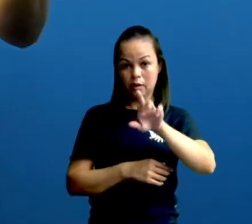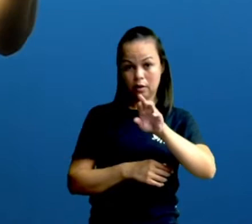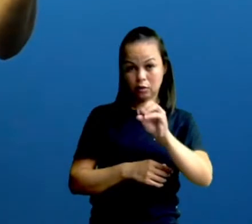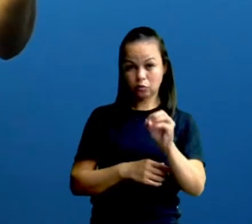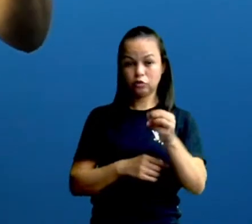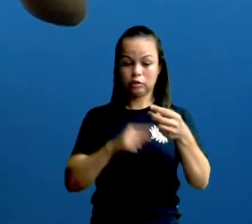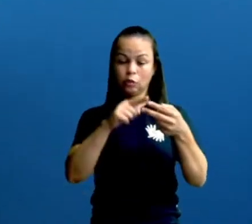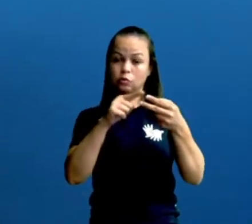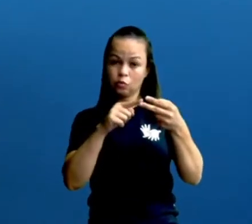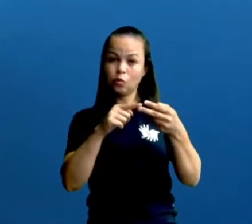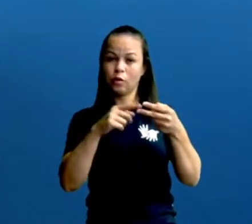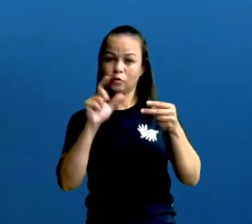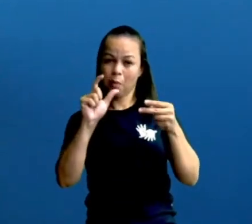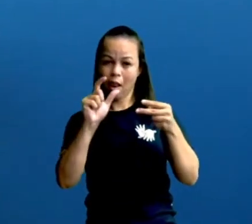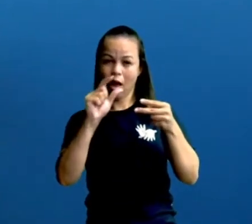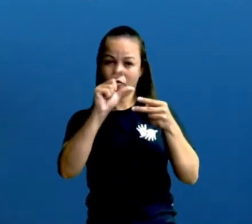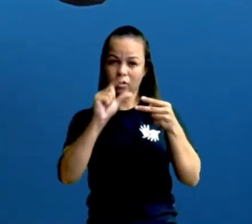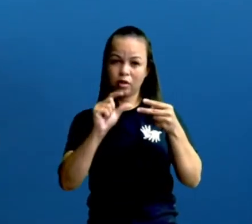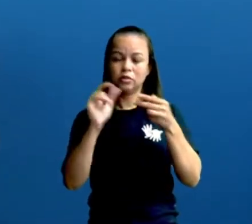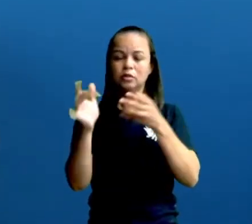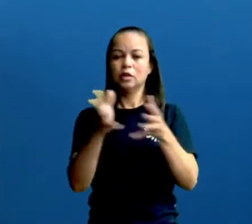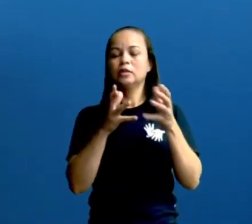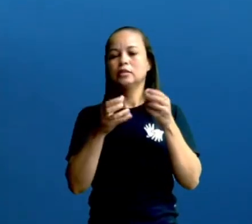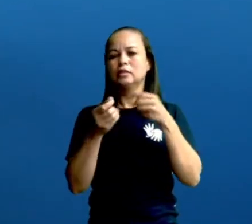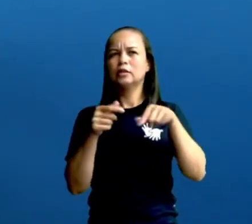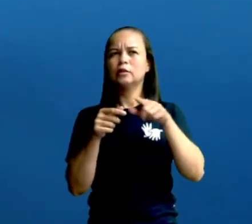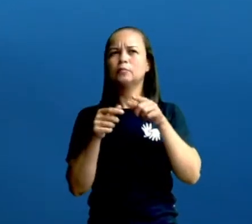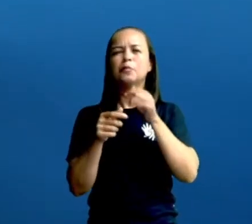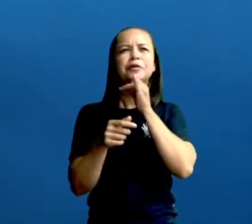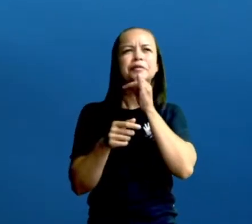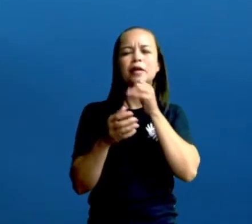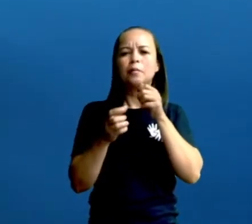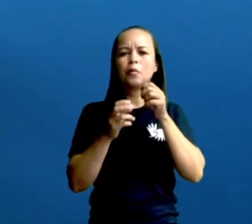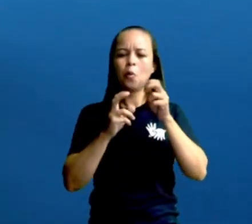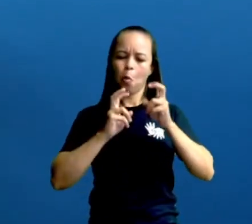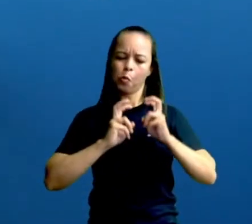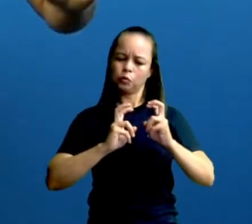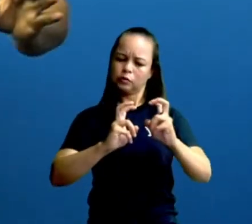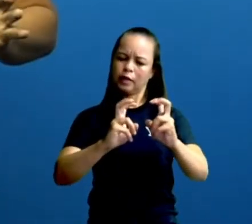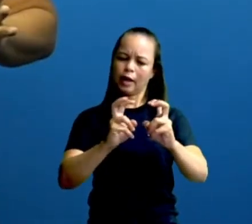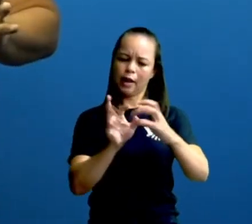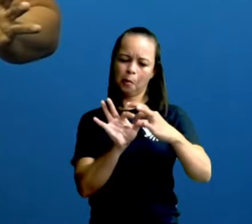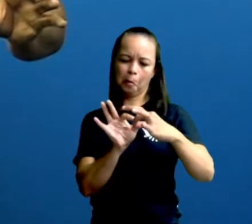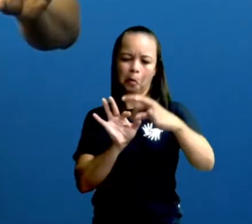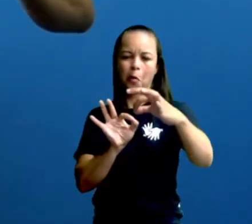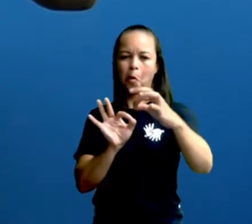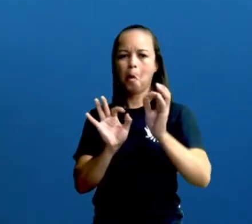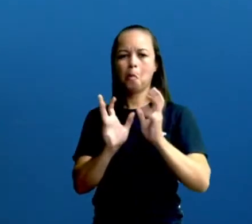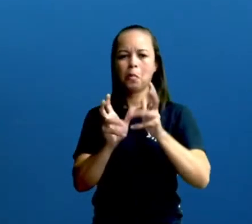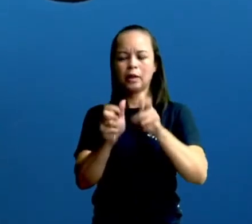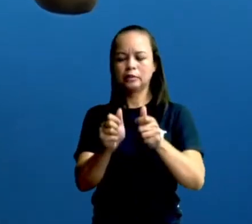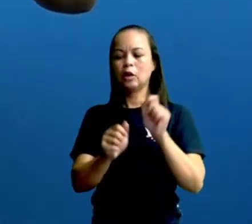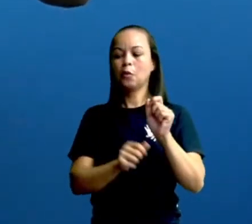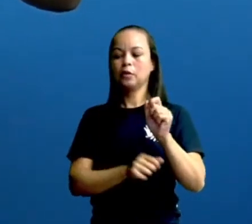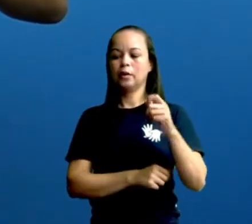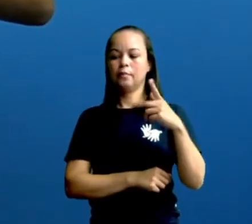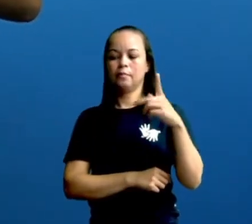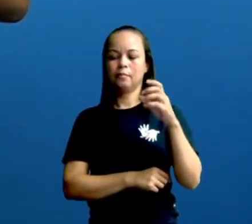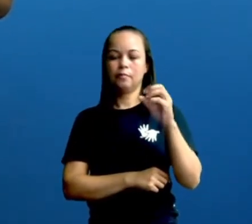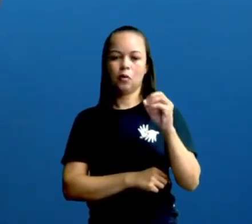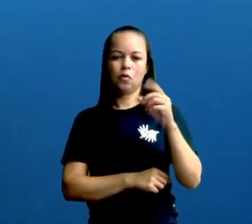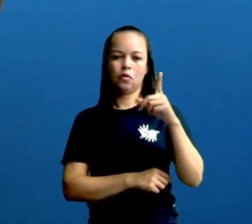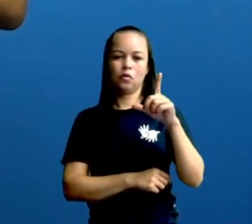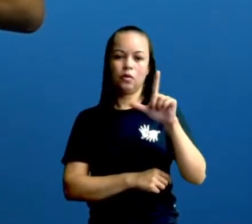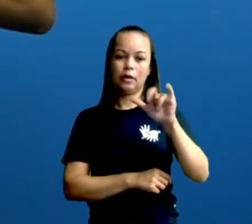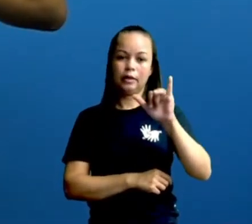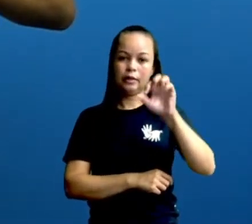imagina um trenzinho que está lá com seus vagões. Então, o trem, todo ele completinho, é o que a gente chama de polímeros. E